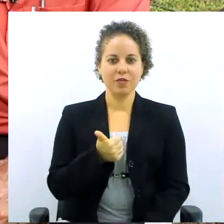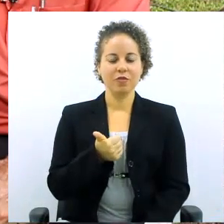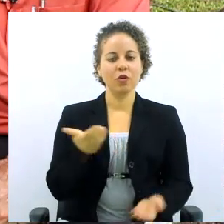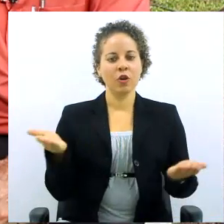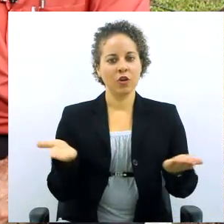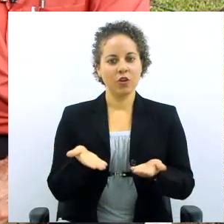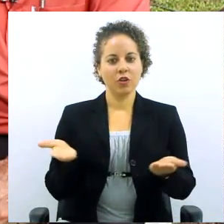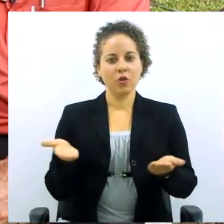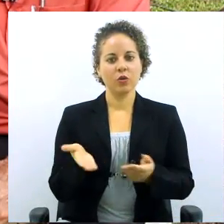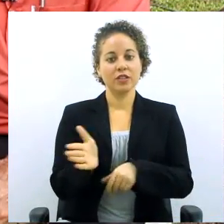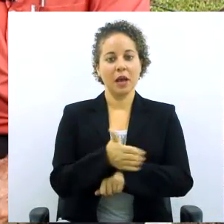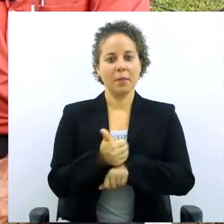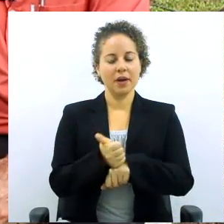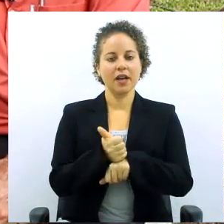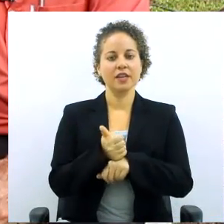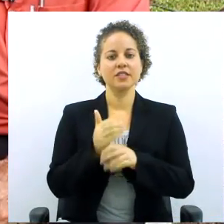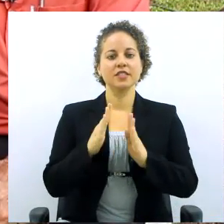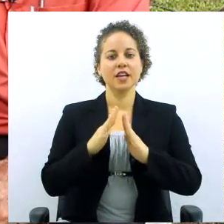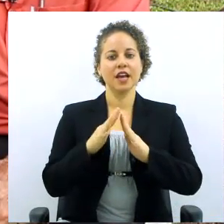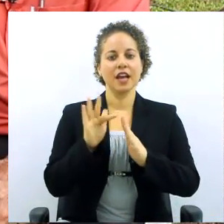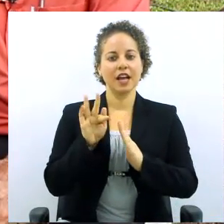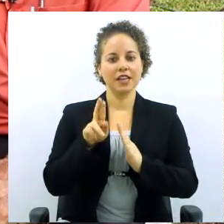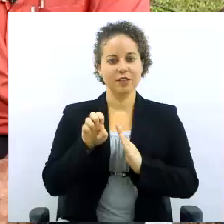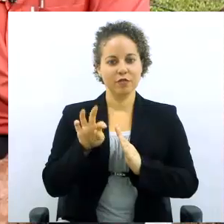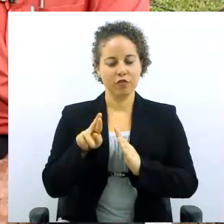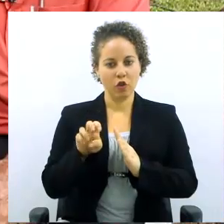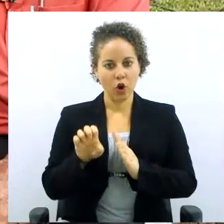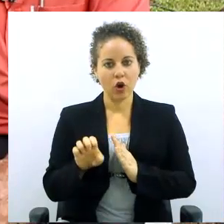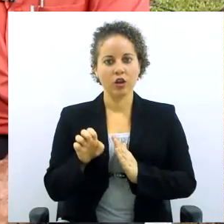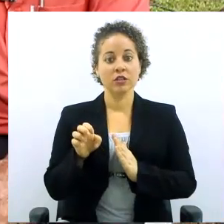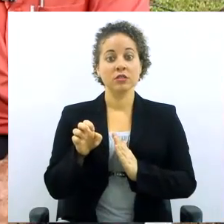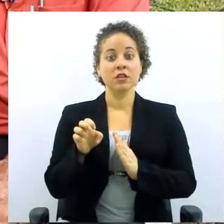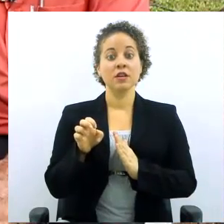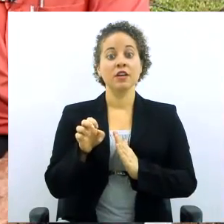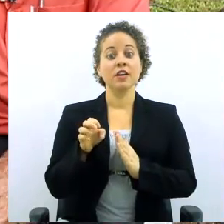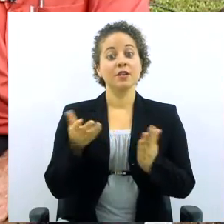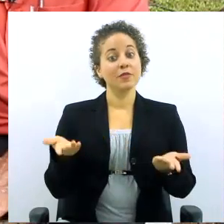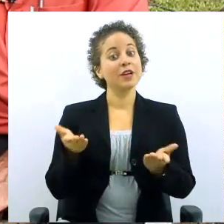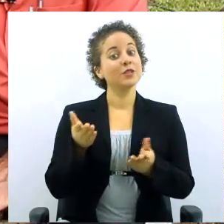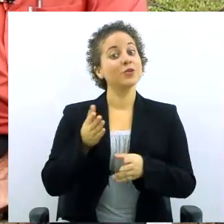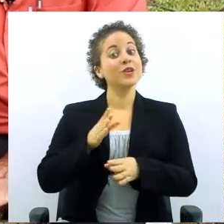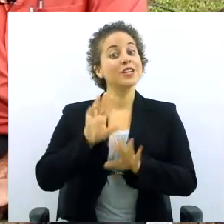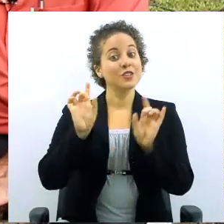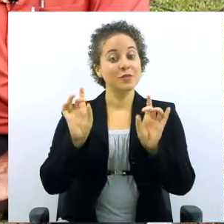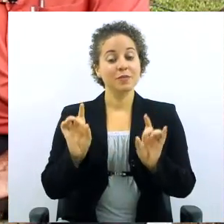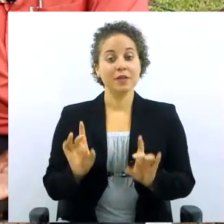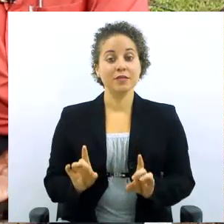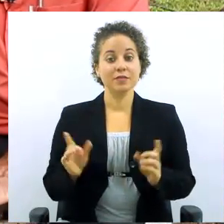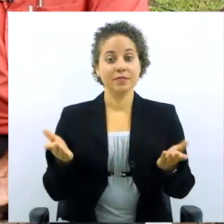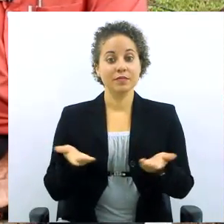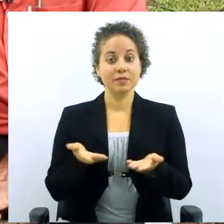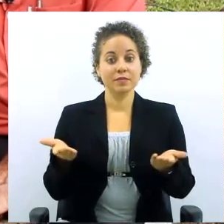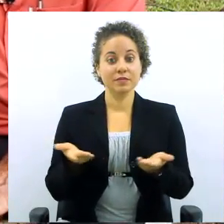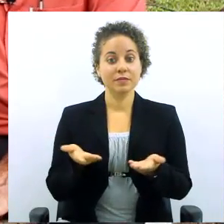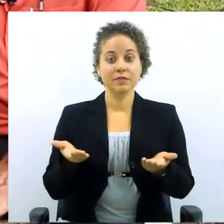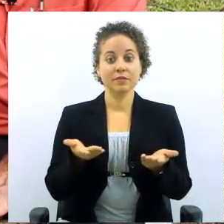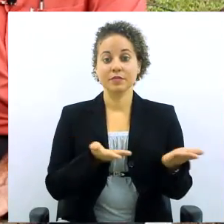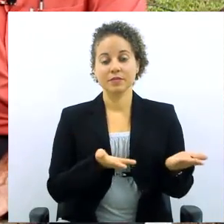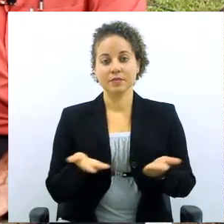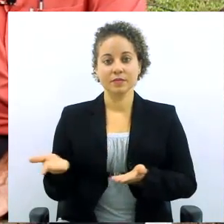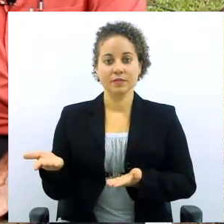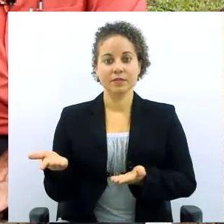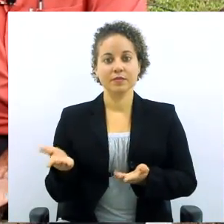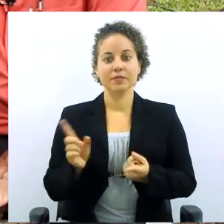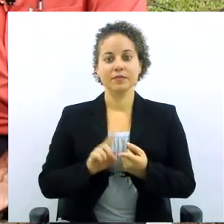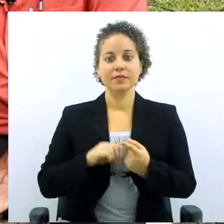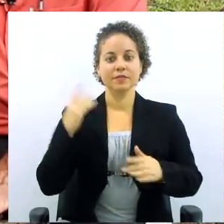Nós estamos aqui na Praça de Casa Forte, né, projetada por Bulemax, para um momento muito especial das nossas videoaulas. Nós estamos recebendo,